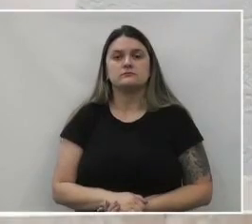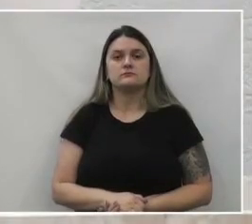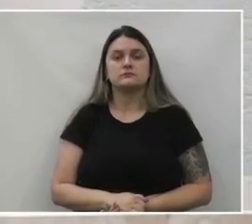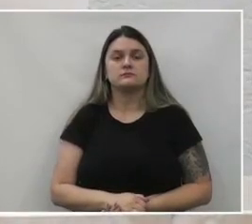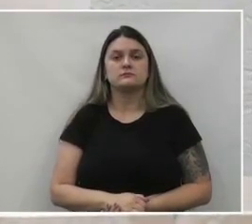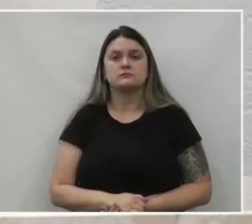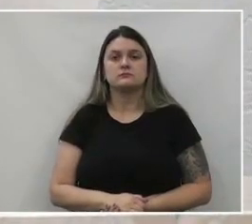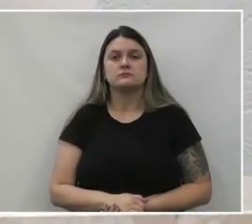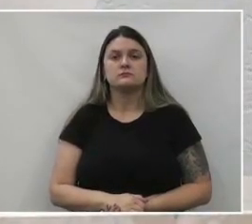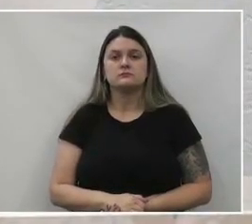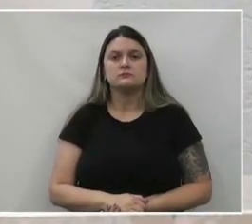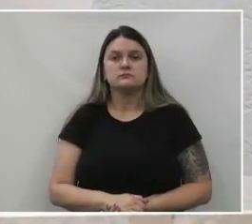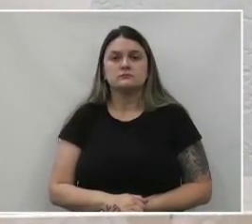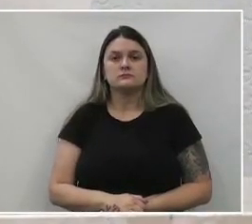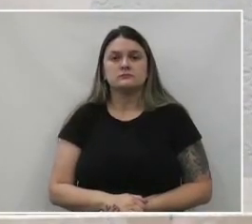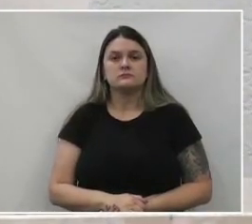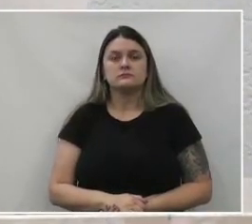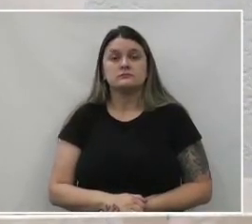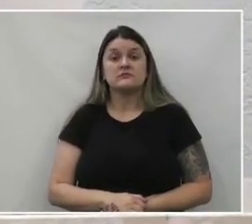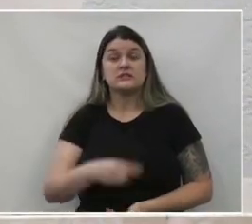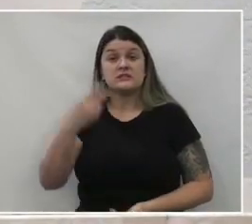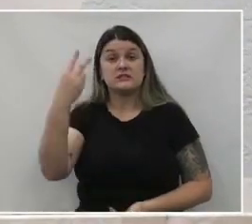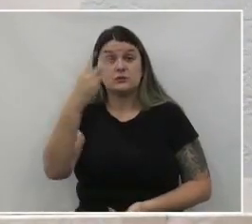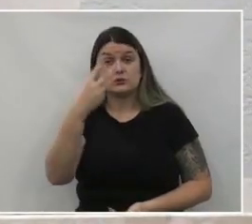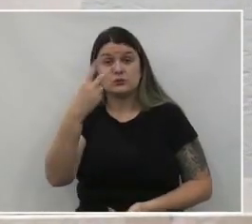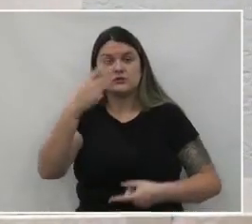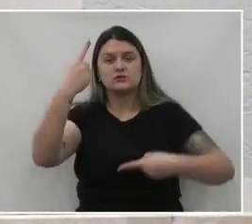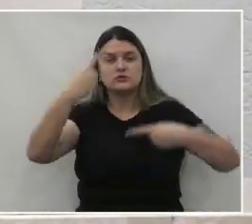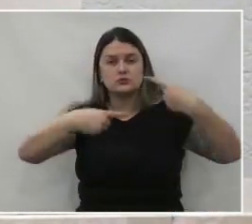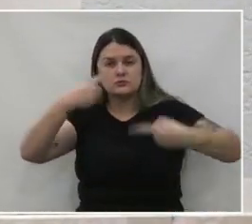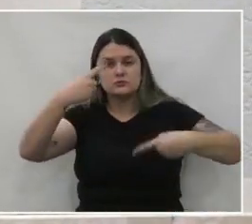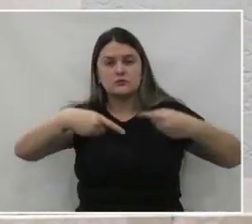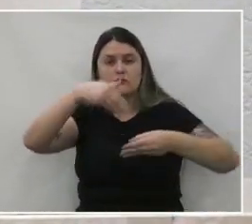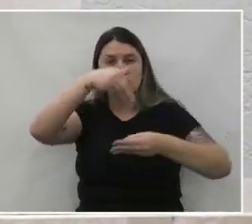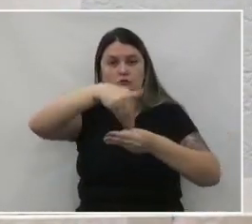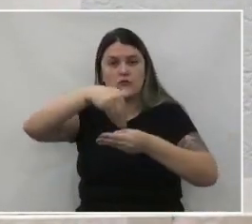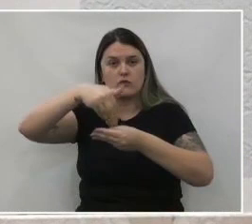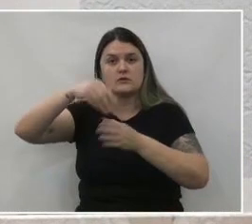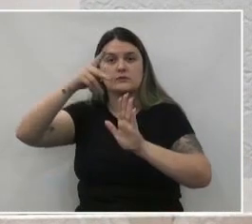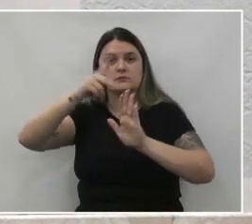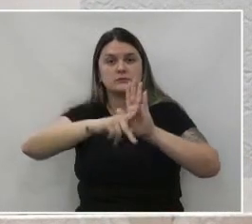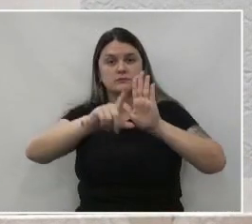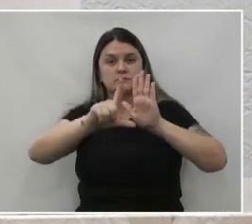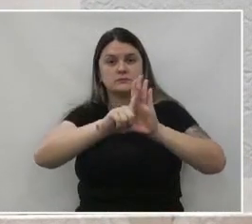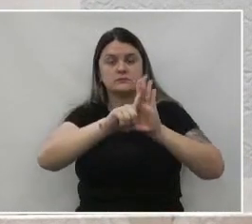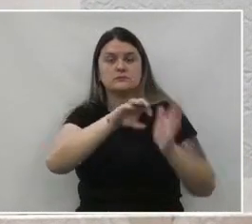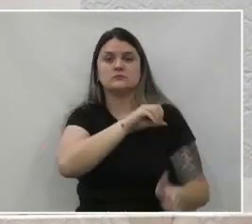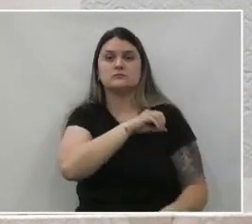Matéria da ordem do dia. Em segunda discussão e votação, projeto de lei ordinária número